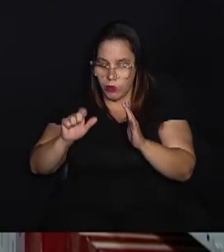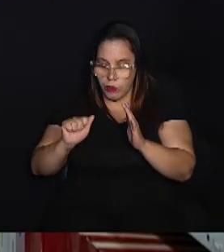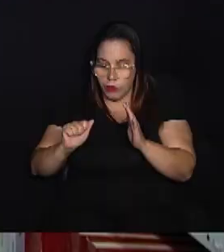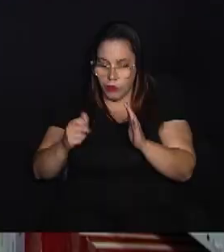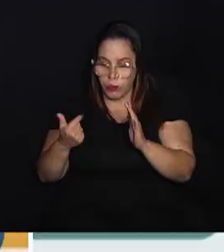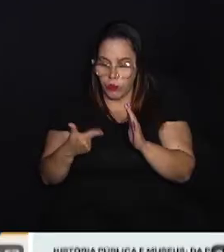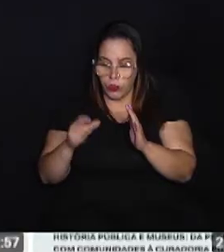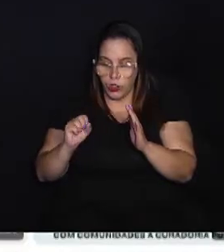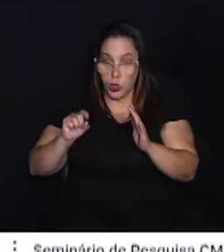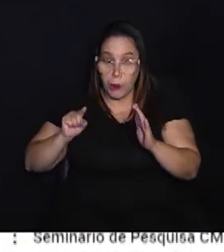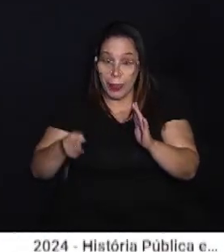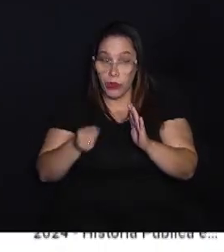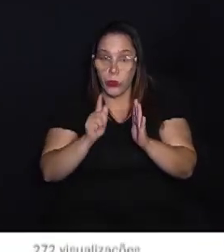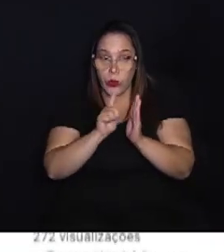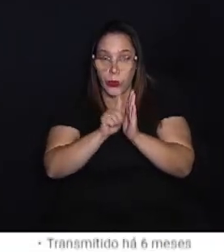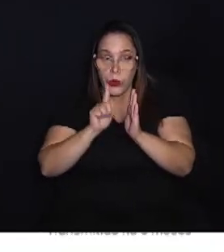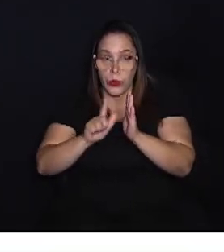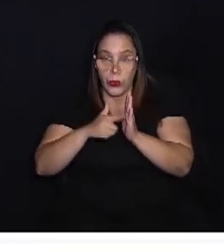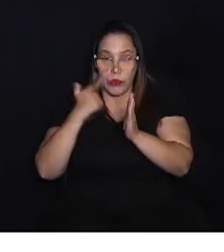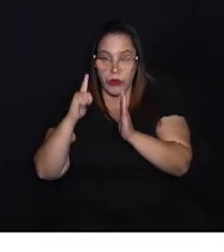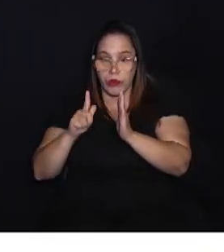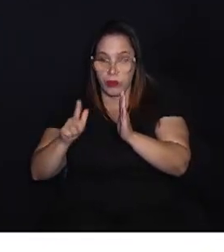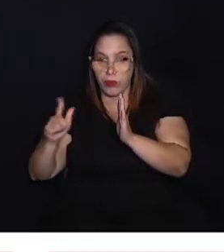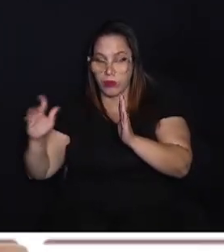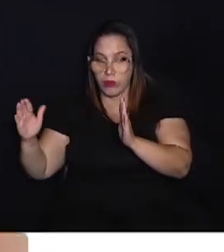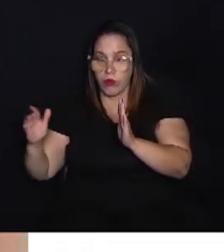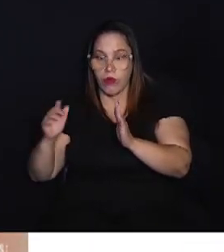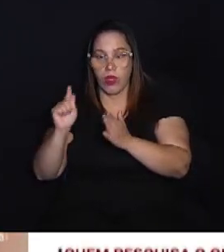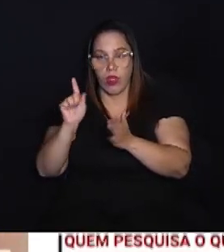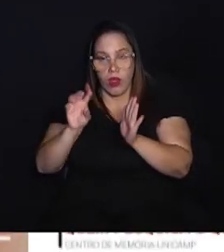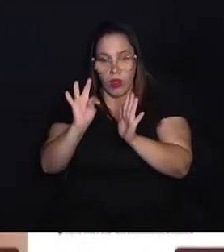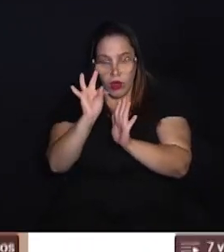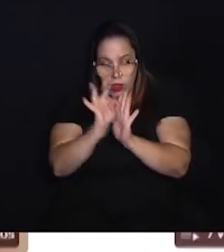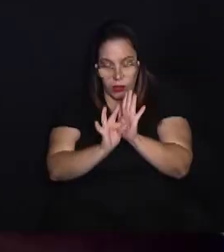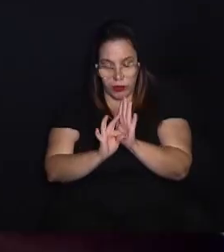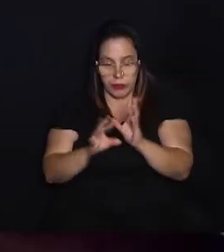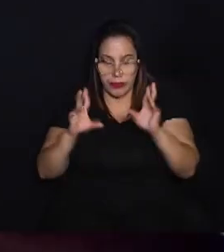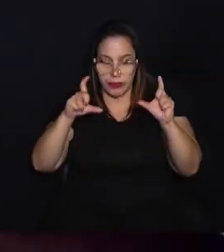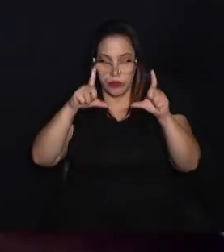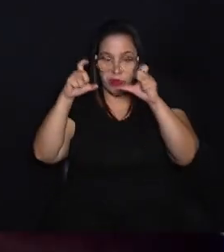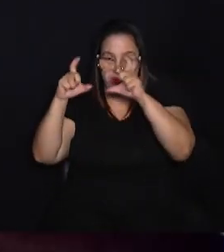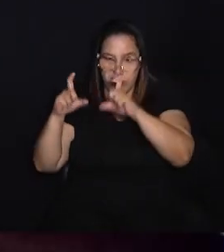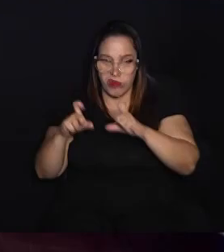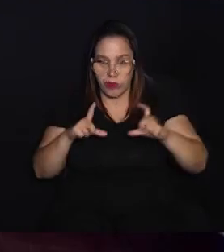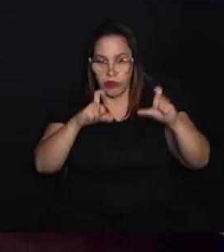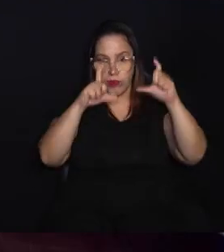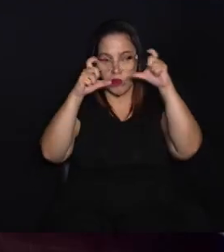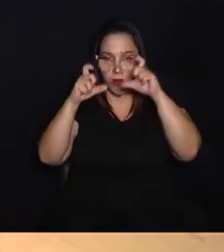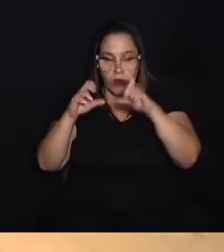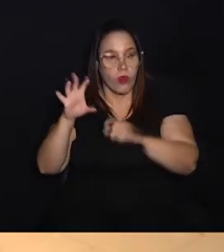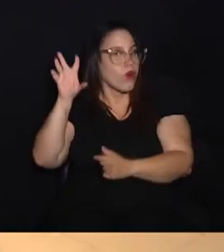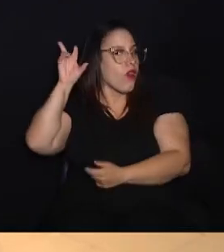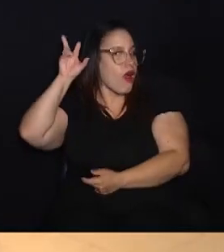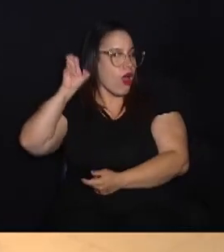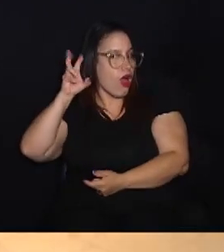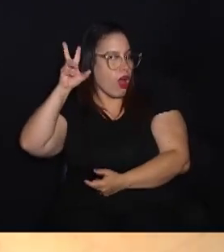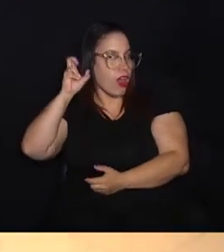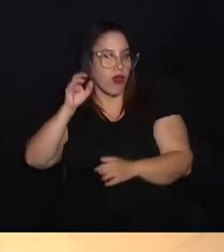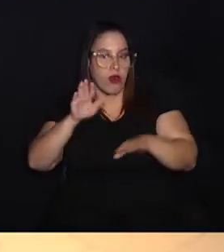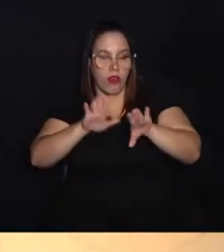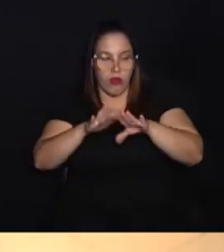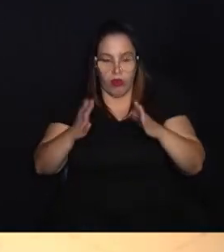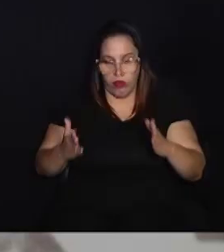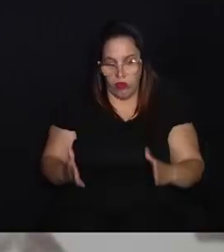mil livros. Entre os itens estão textos, fotografias, material audiovisual, móveis